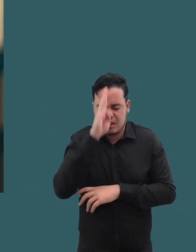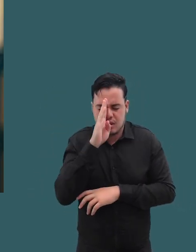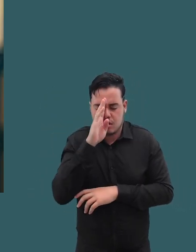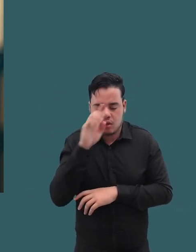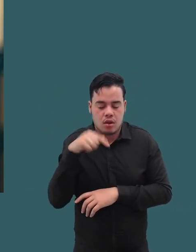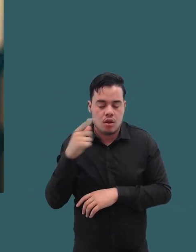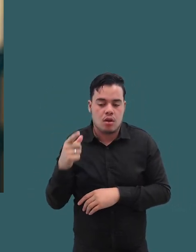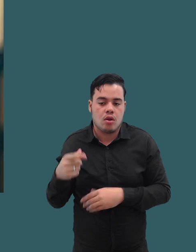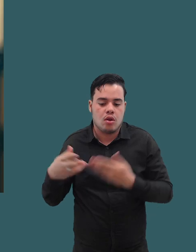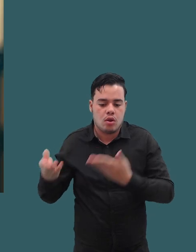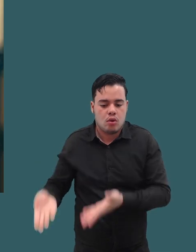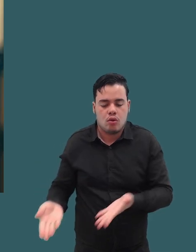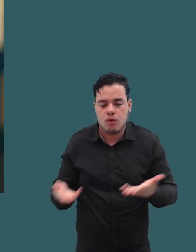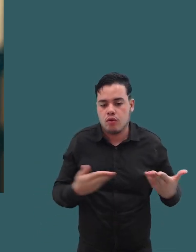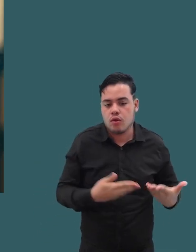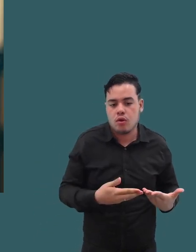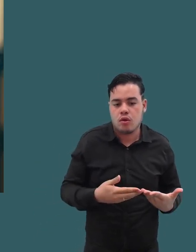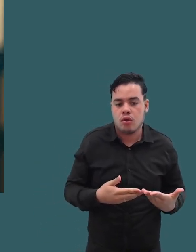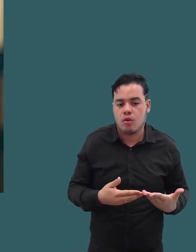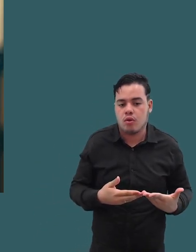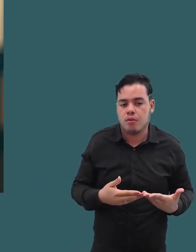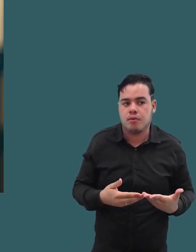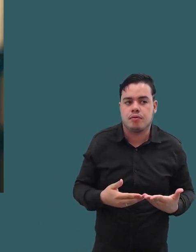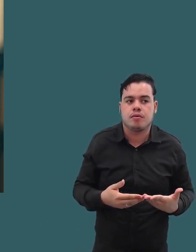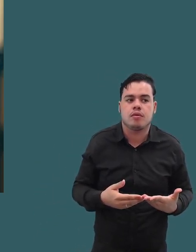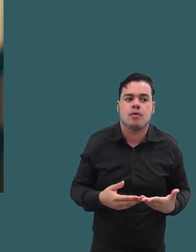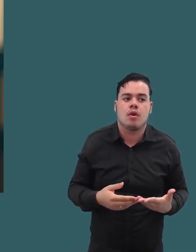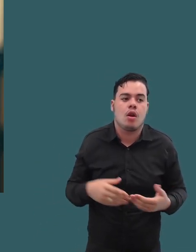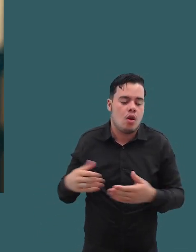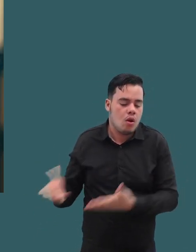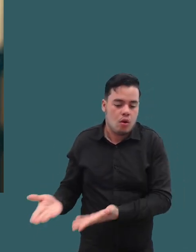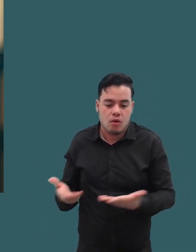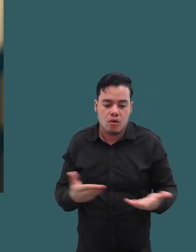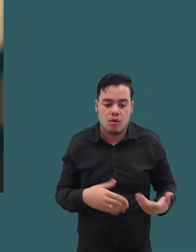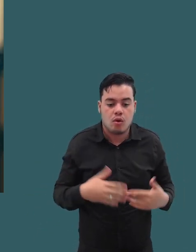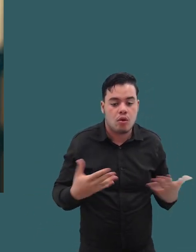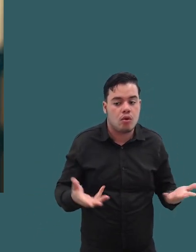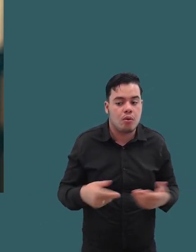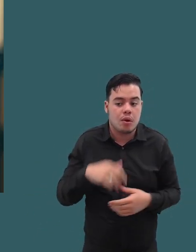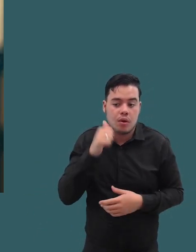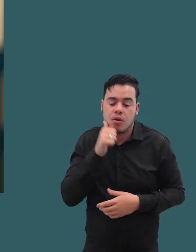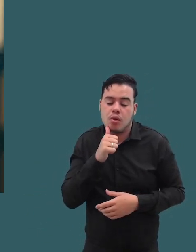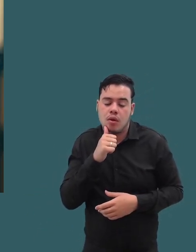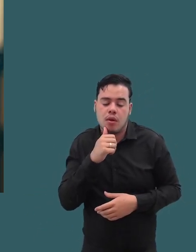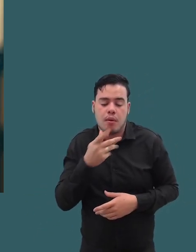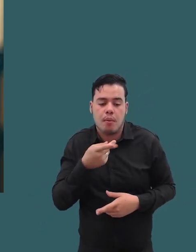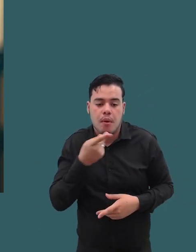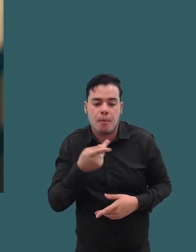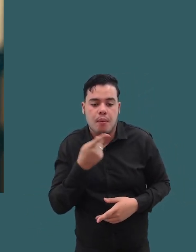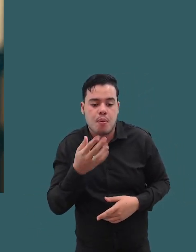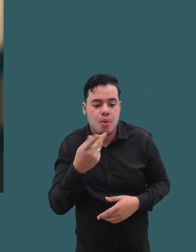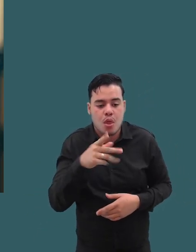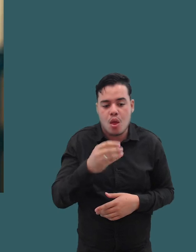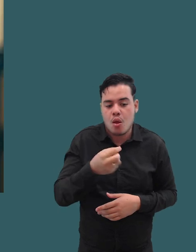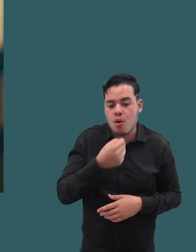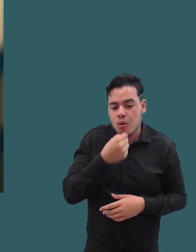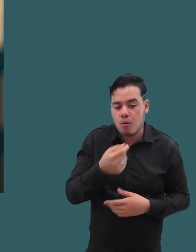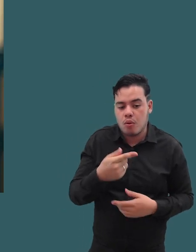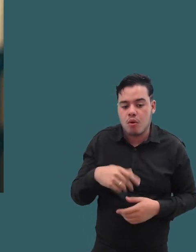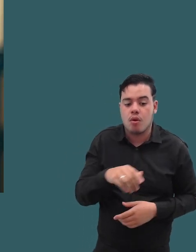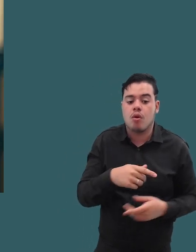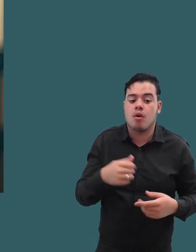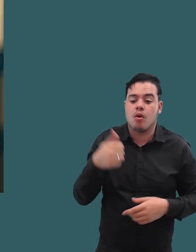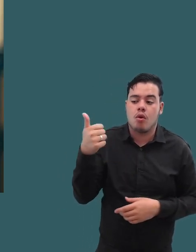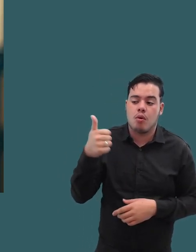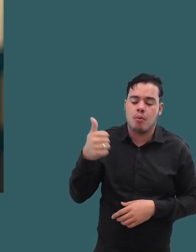convidou alguns colegas, na verdade, eram algumas colegas, a dar alguns depoimentos. Uma delas foi a professora